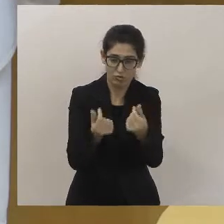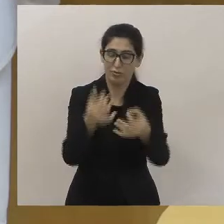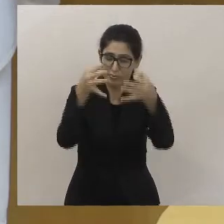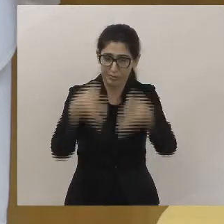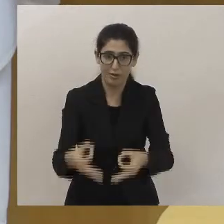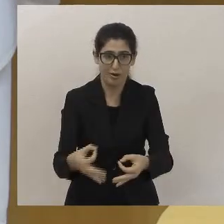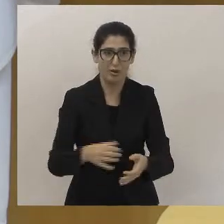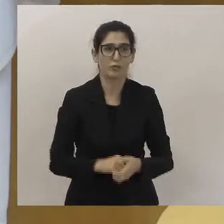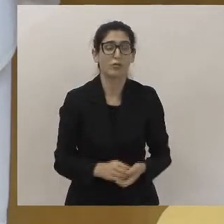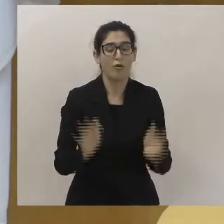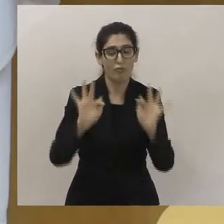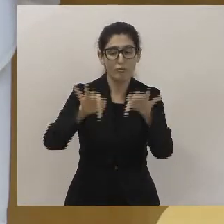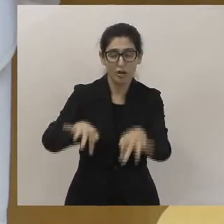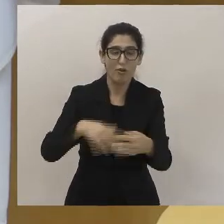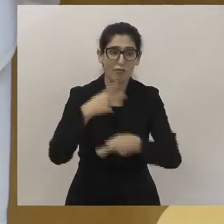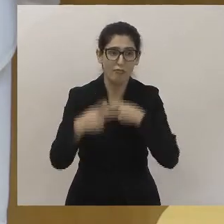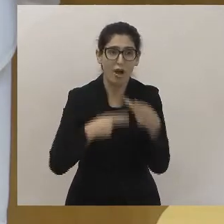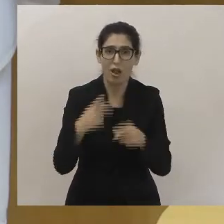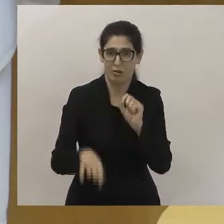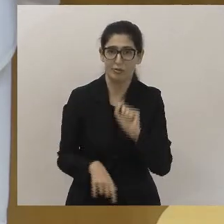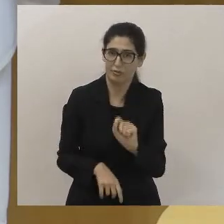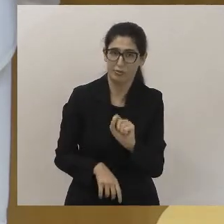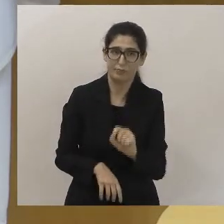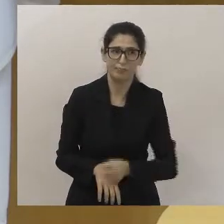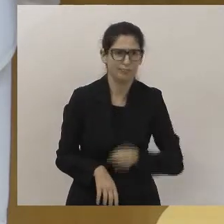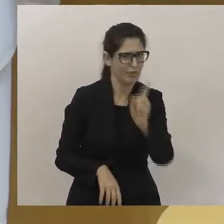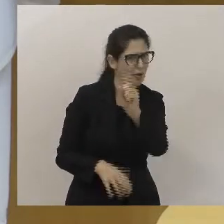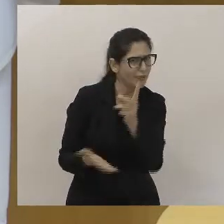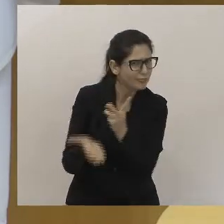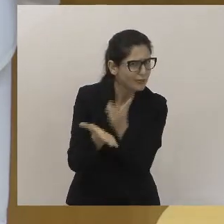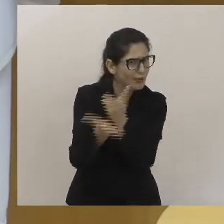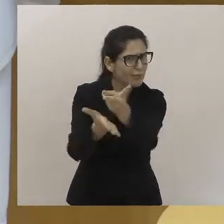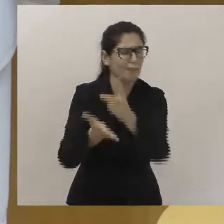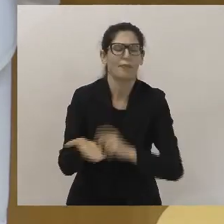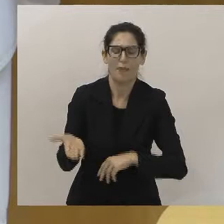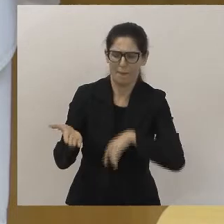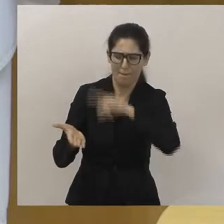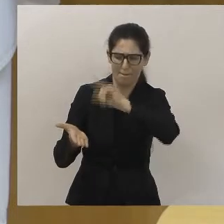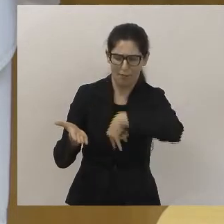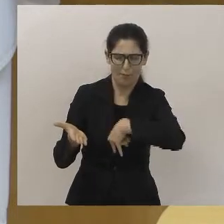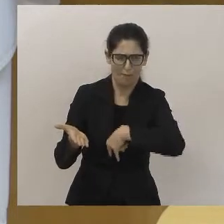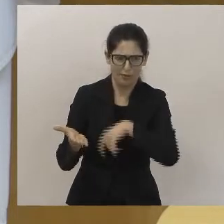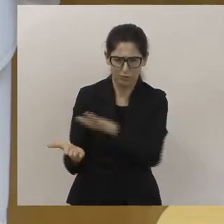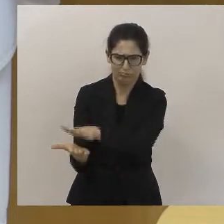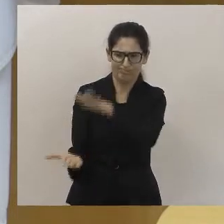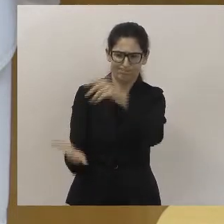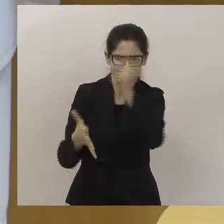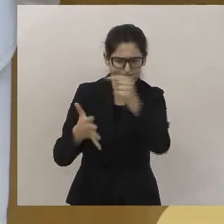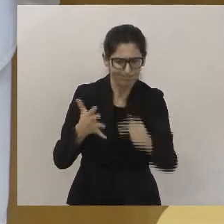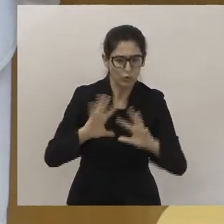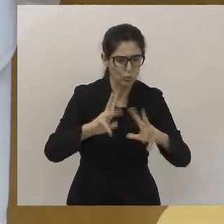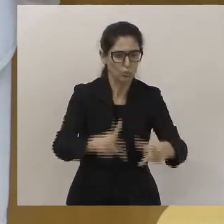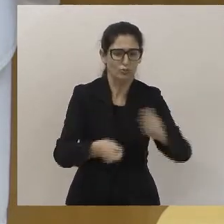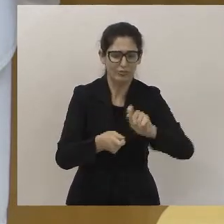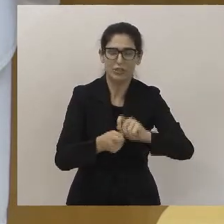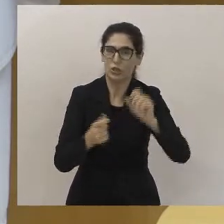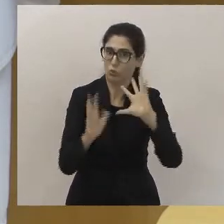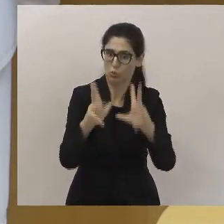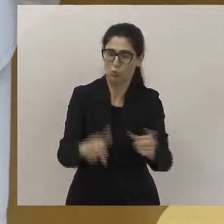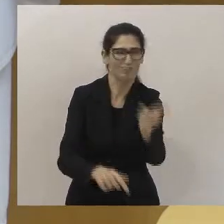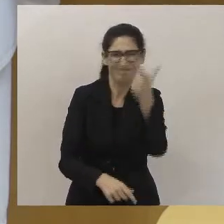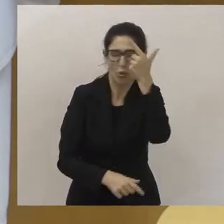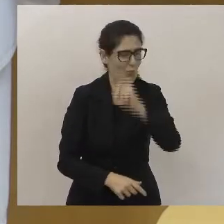finalizar minha para que nem sempre o que está no papel pode ser cumprido mas que a intenção é sempre fazer o